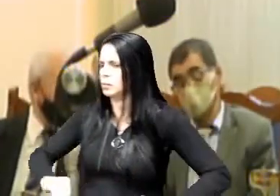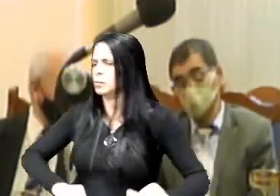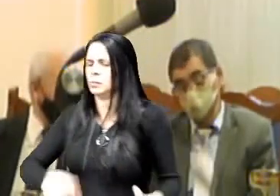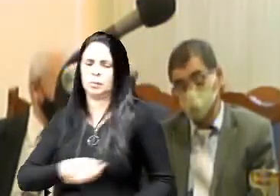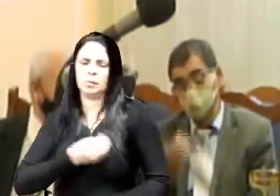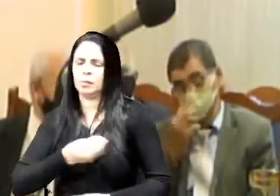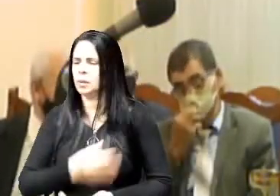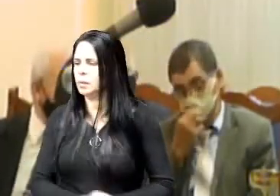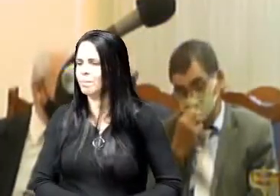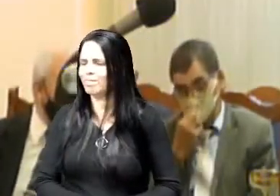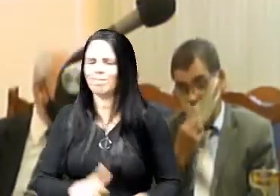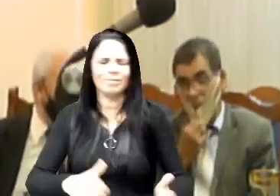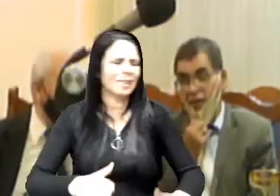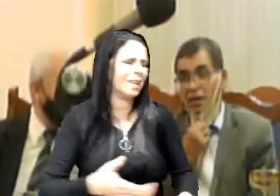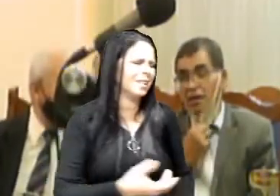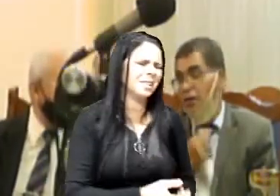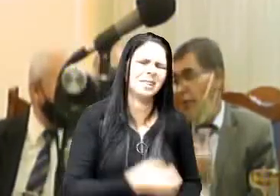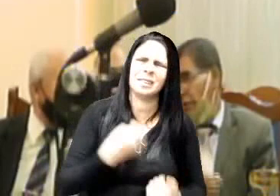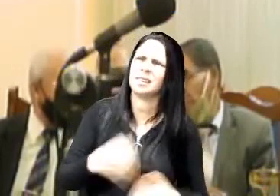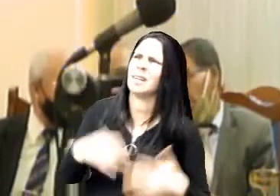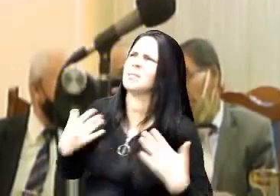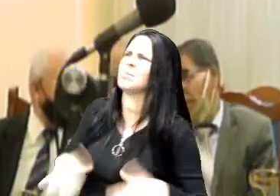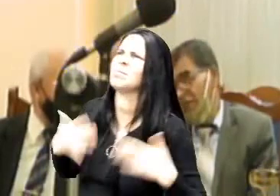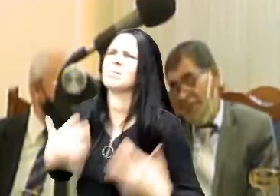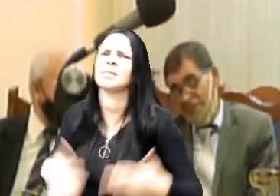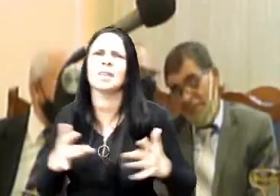Eita, Jesus.